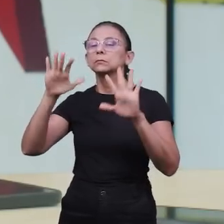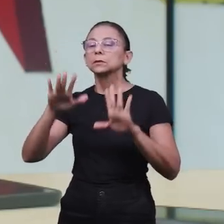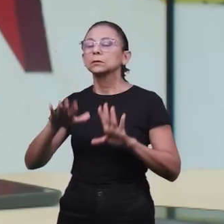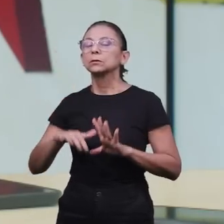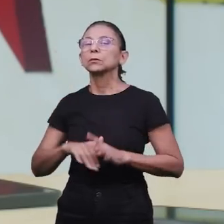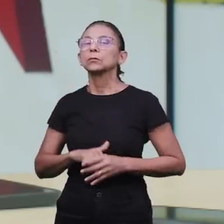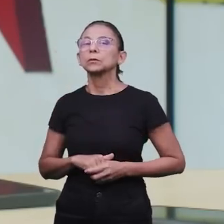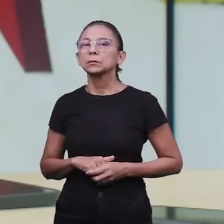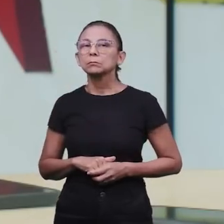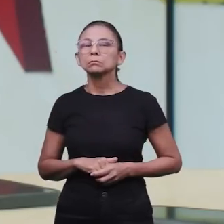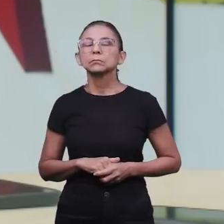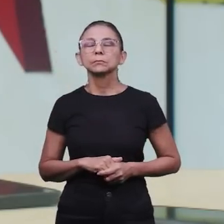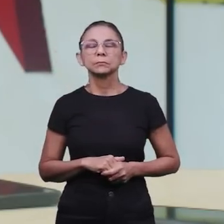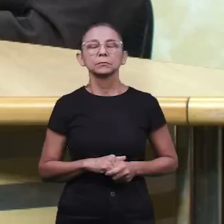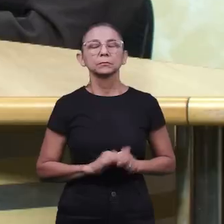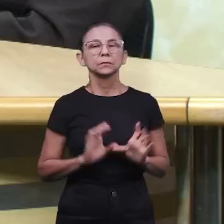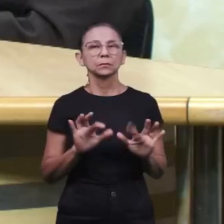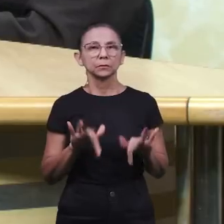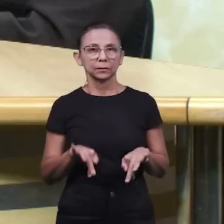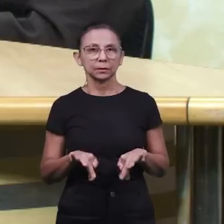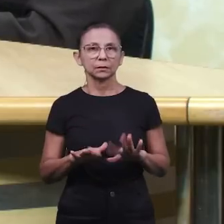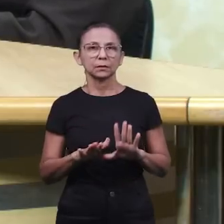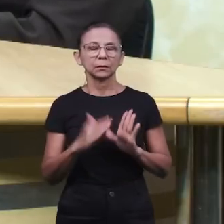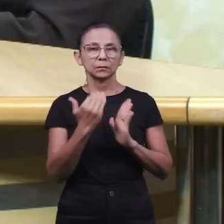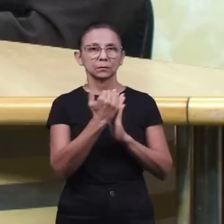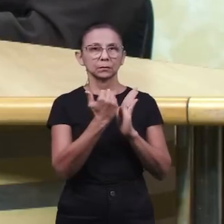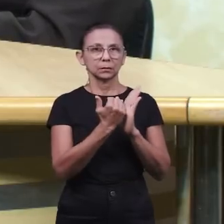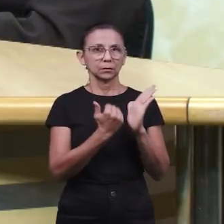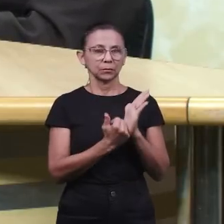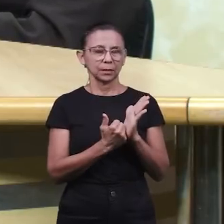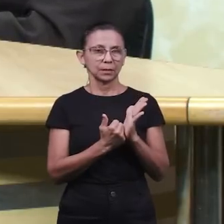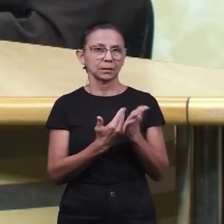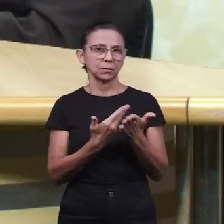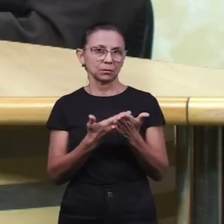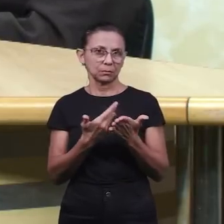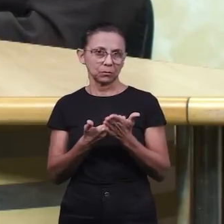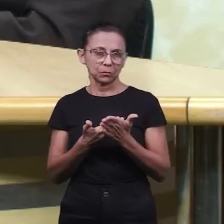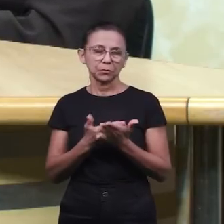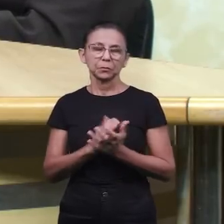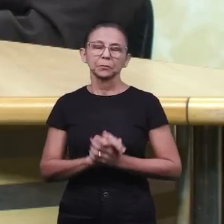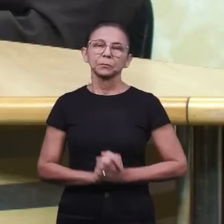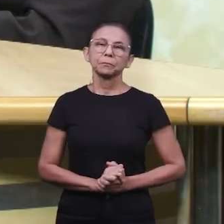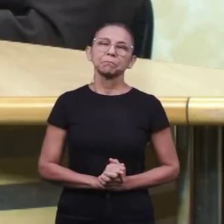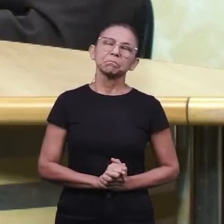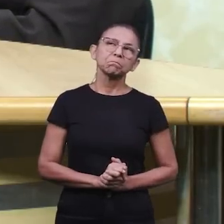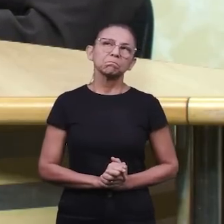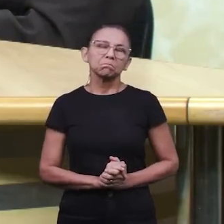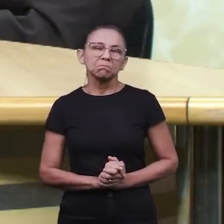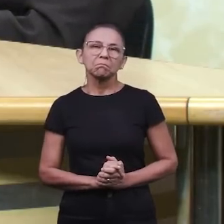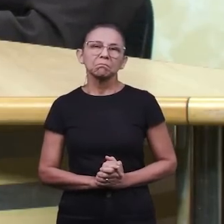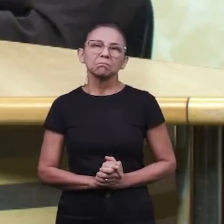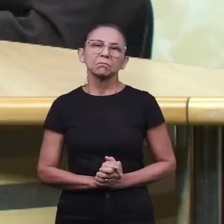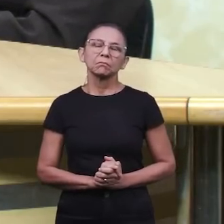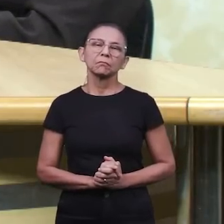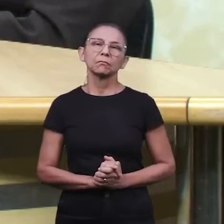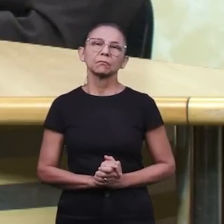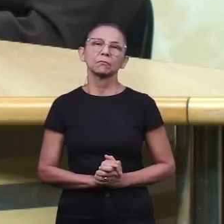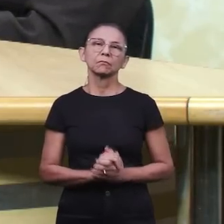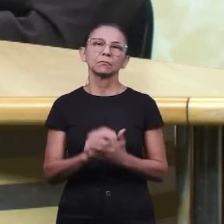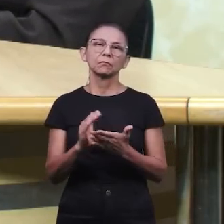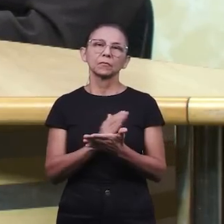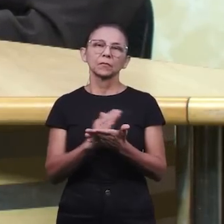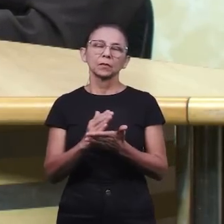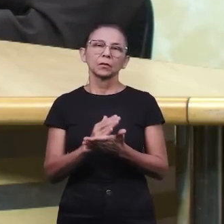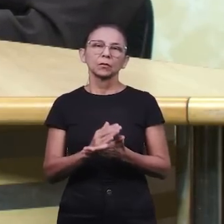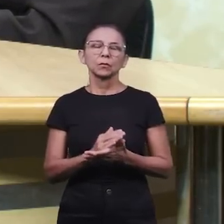estamos chegando ao final dessa sequência que nós estamos abordando, temos aí mais alguns poucos